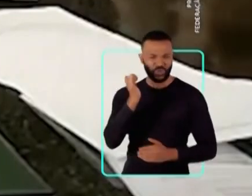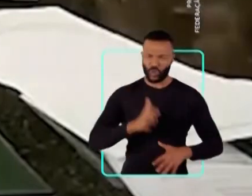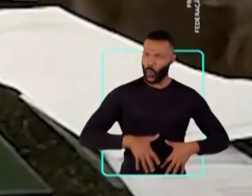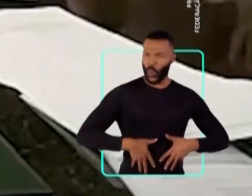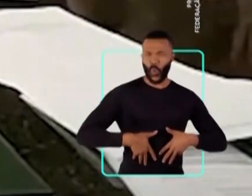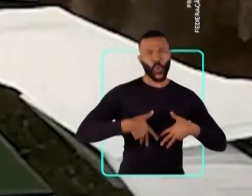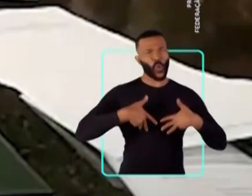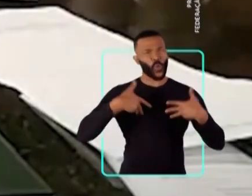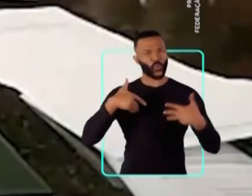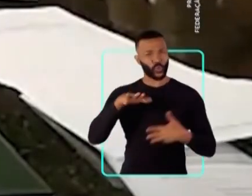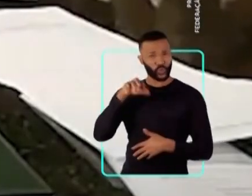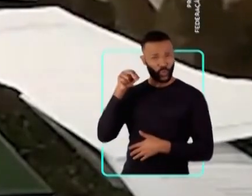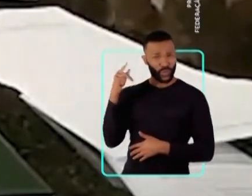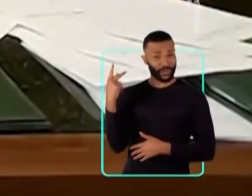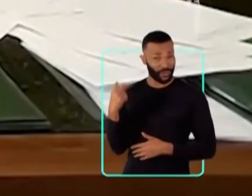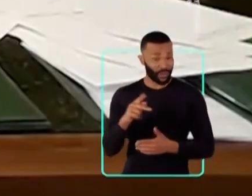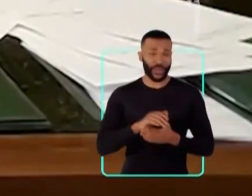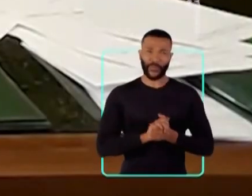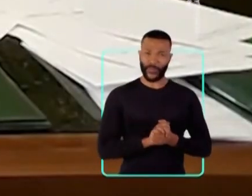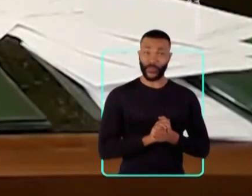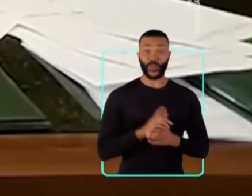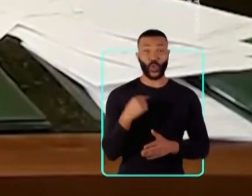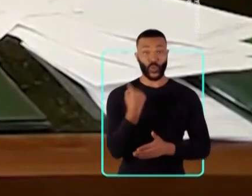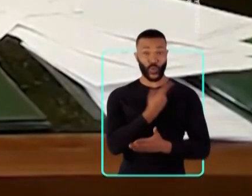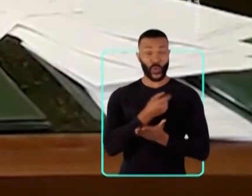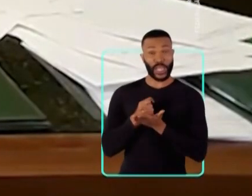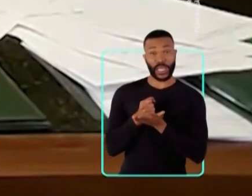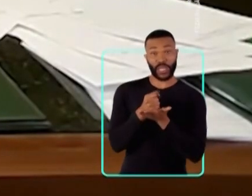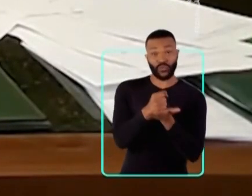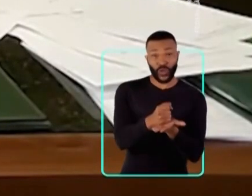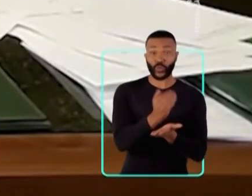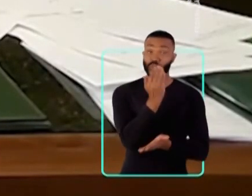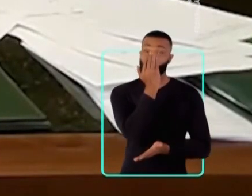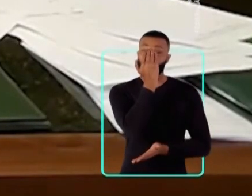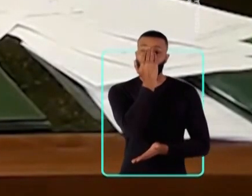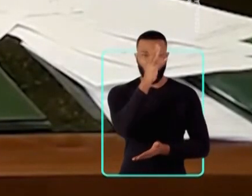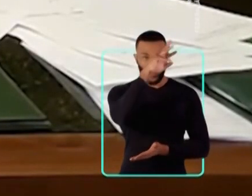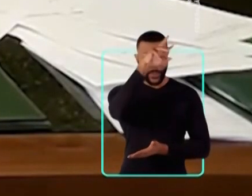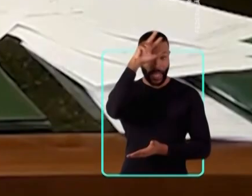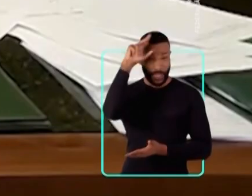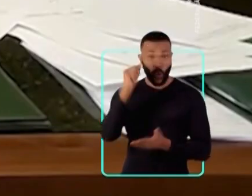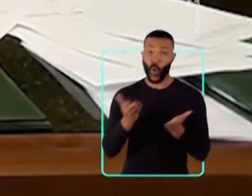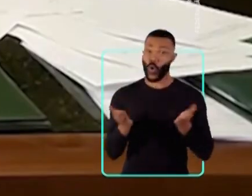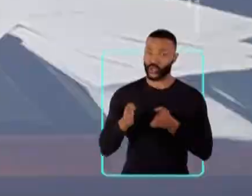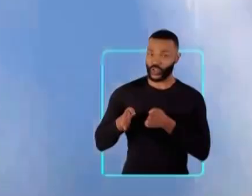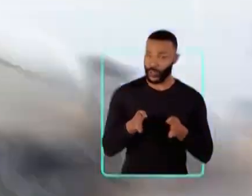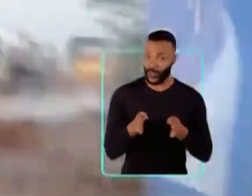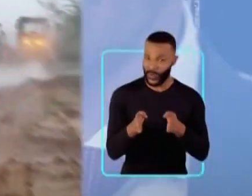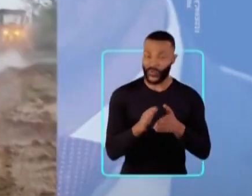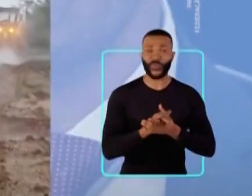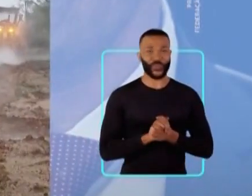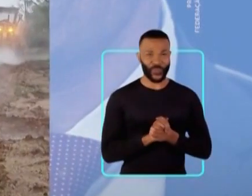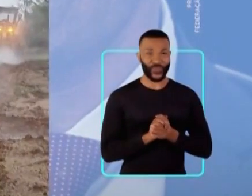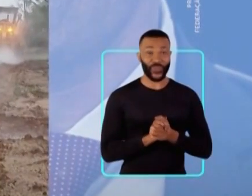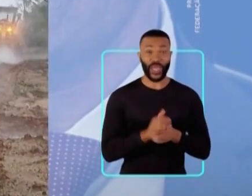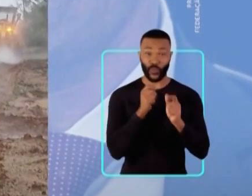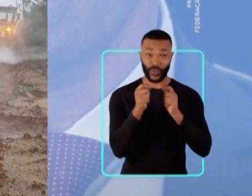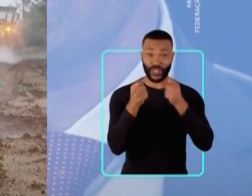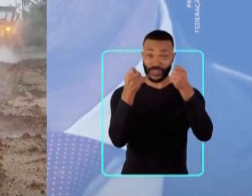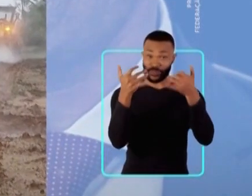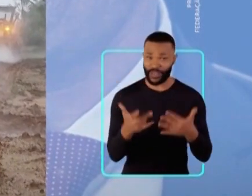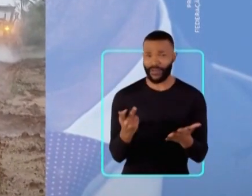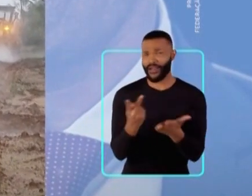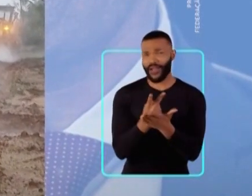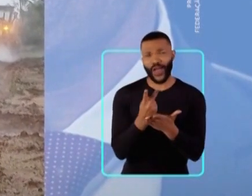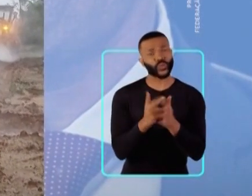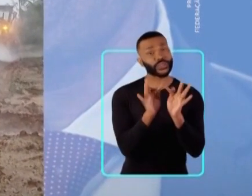se vangloriou da escolha que fez. Presidente, nós estamos transportando o oxigênio para Manaus hoje por essa rodovia. A reportagem revela que foi um